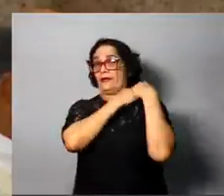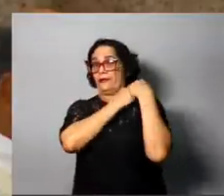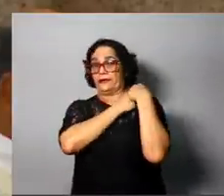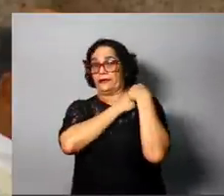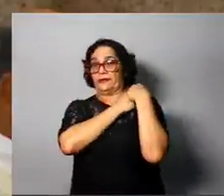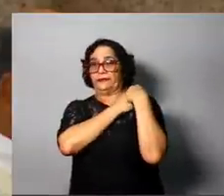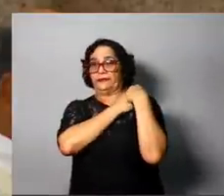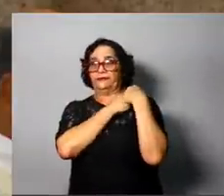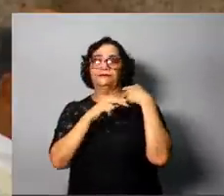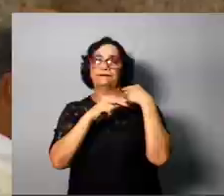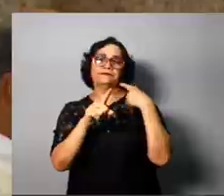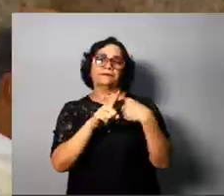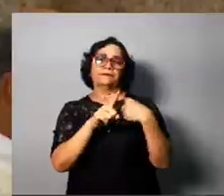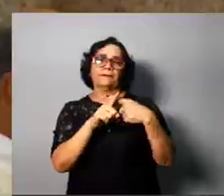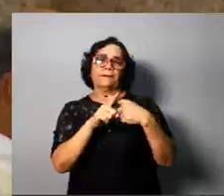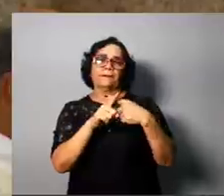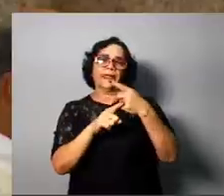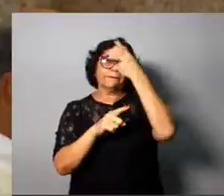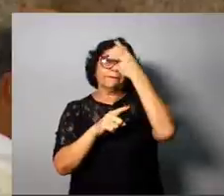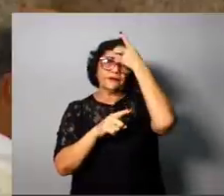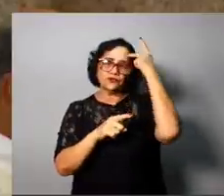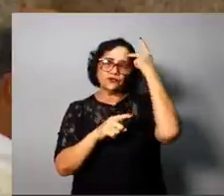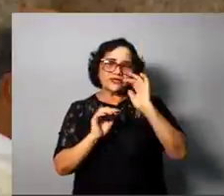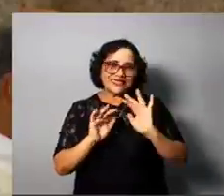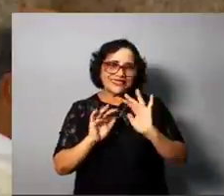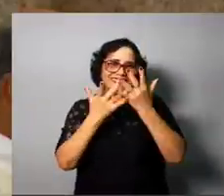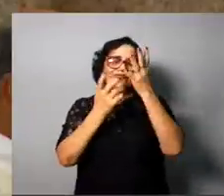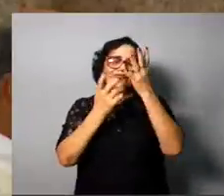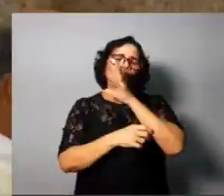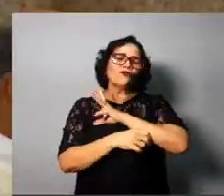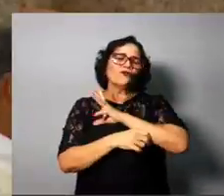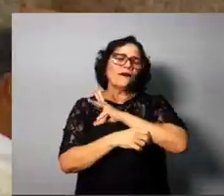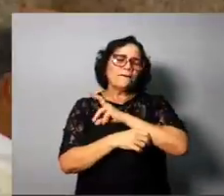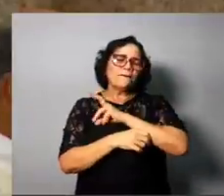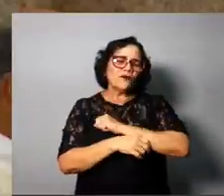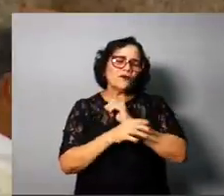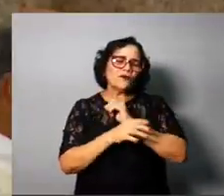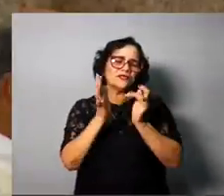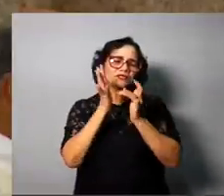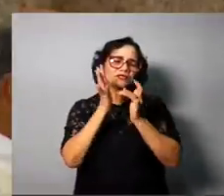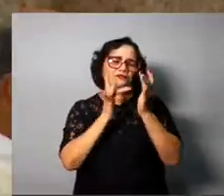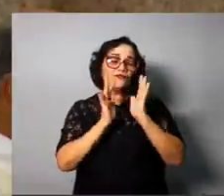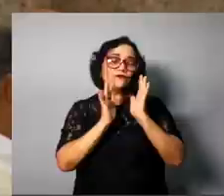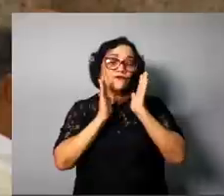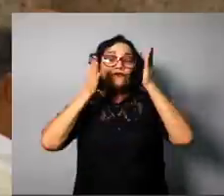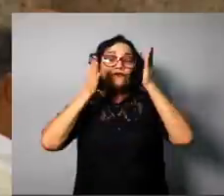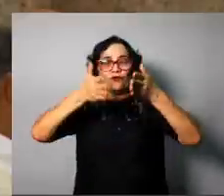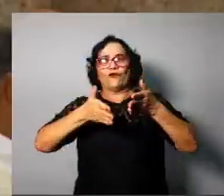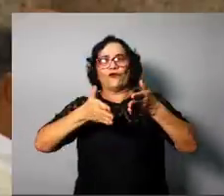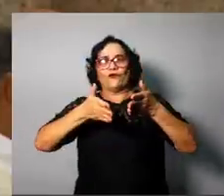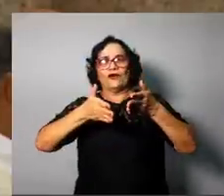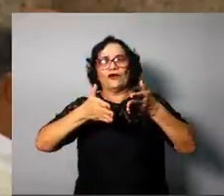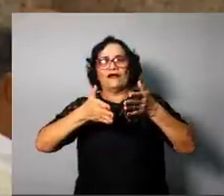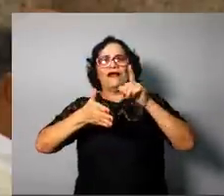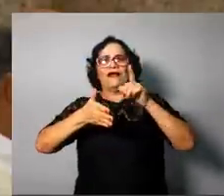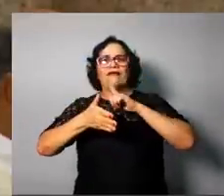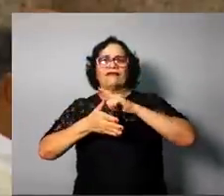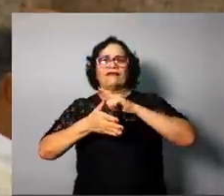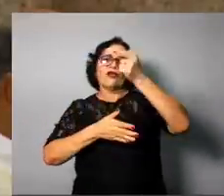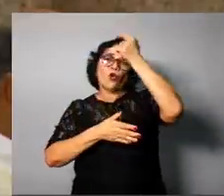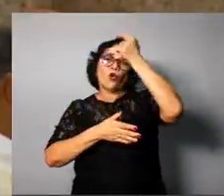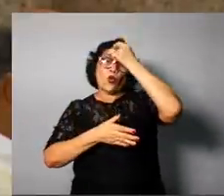quem celebra o seu amor em Cristo, ele tem esta consciência